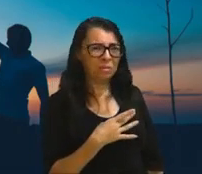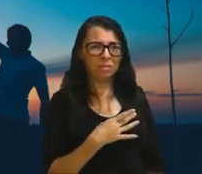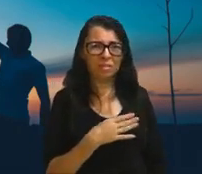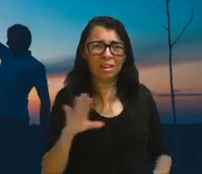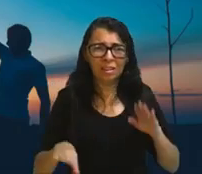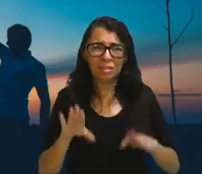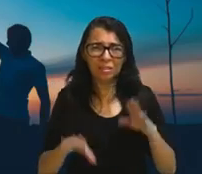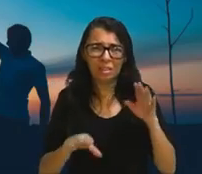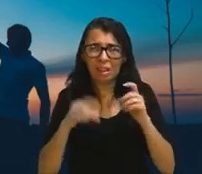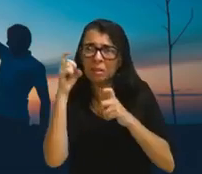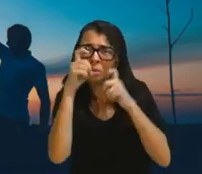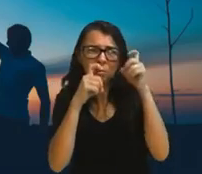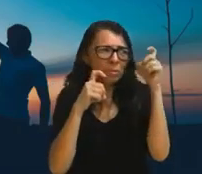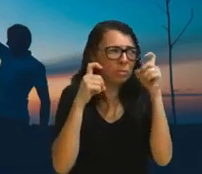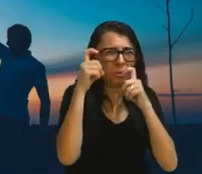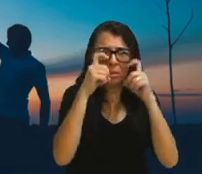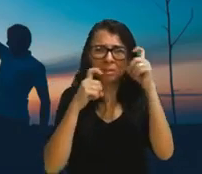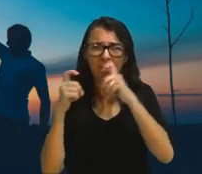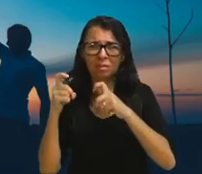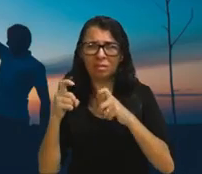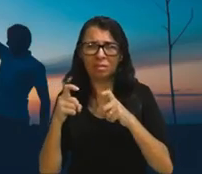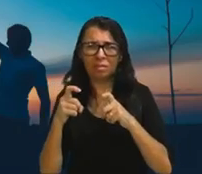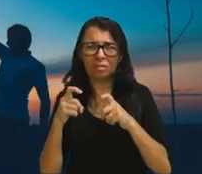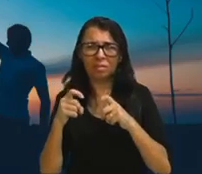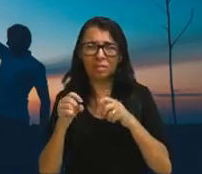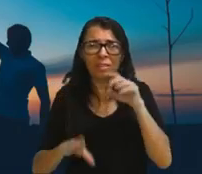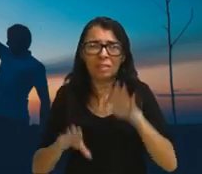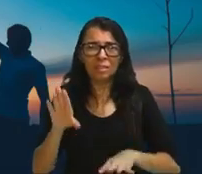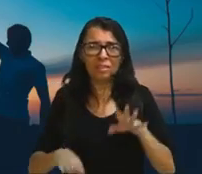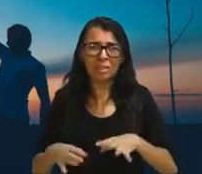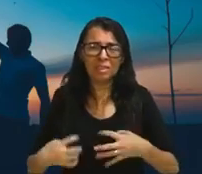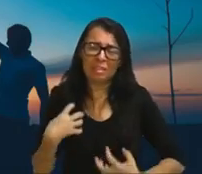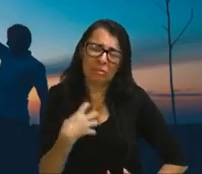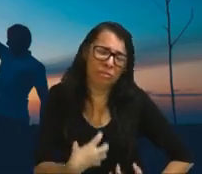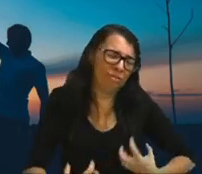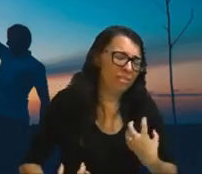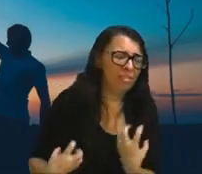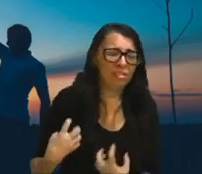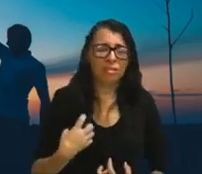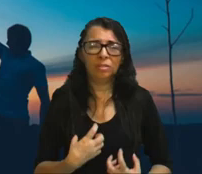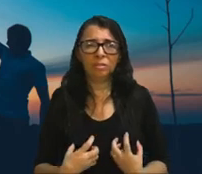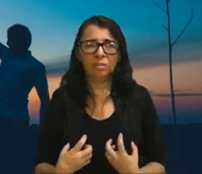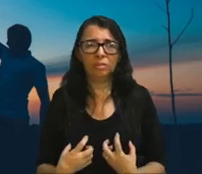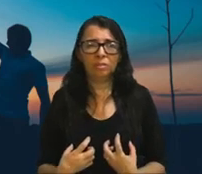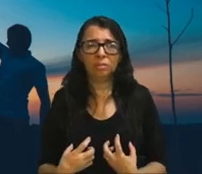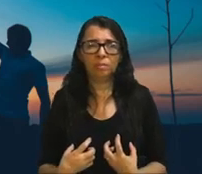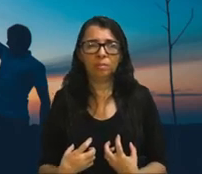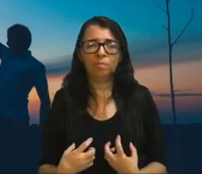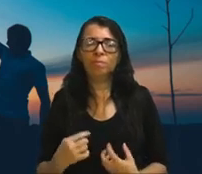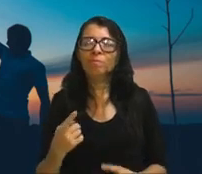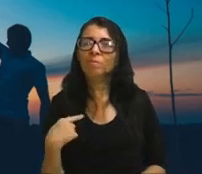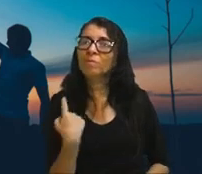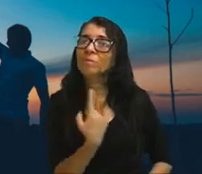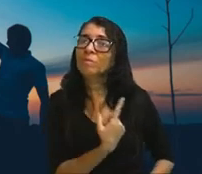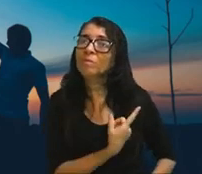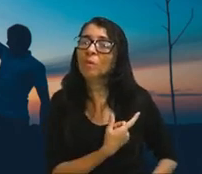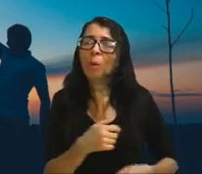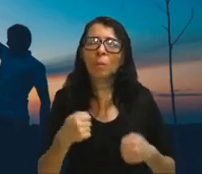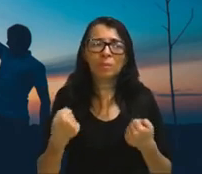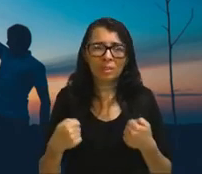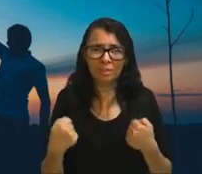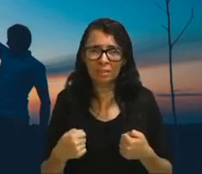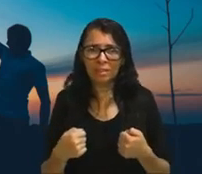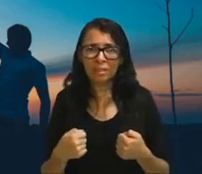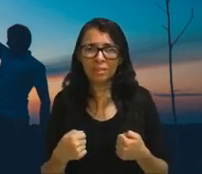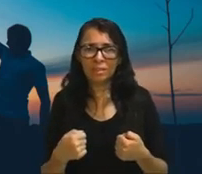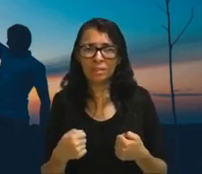muitos querem um refúgio. Muitos querem se esconder.